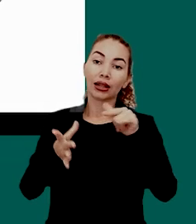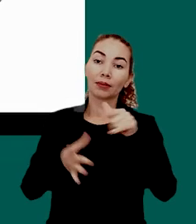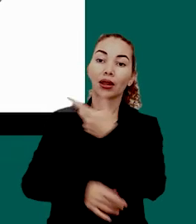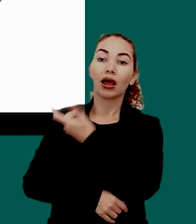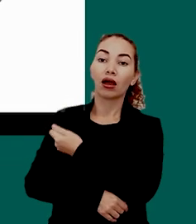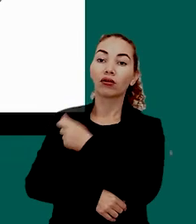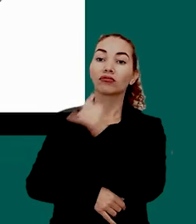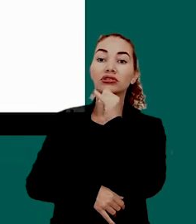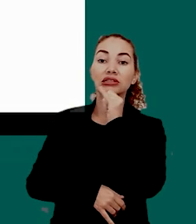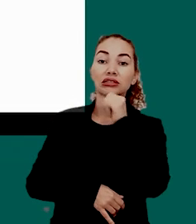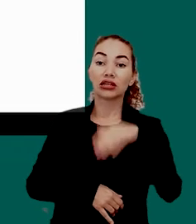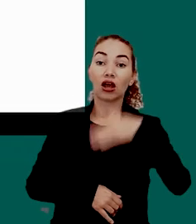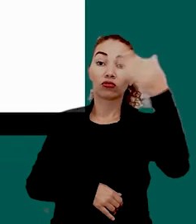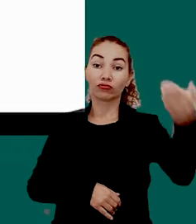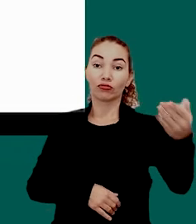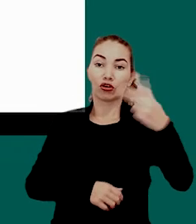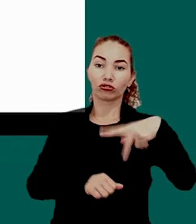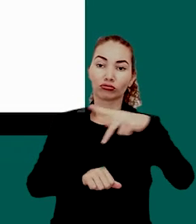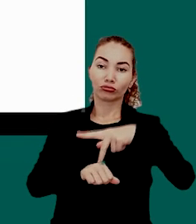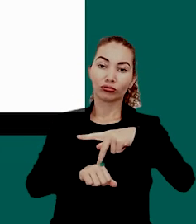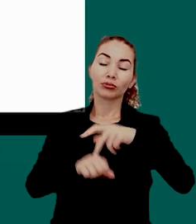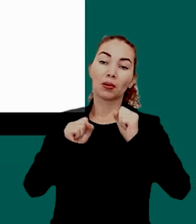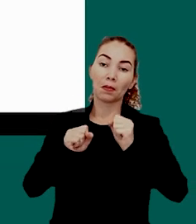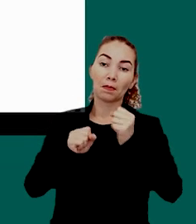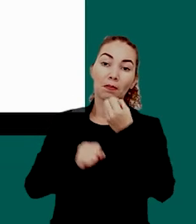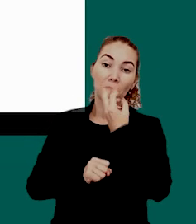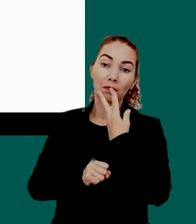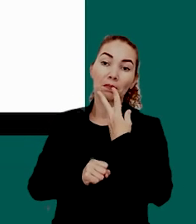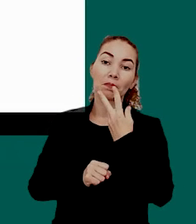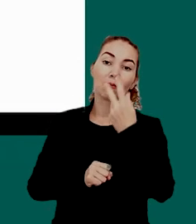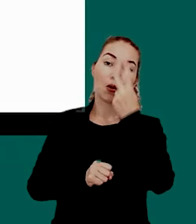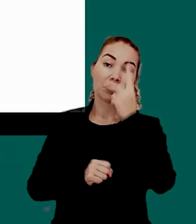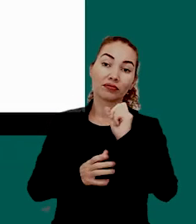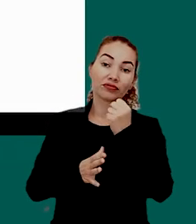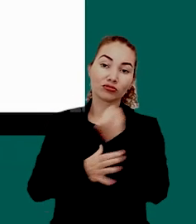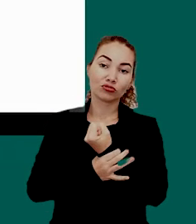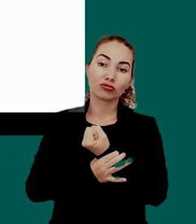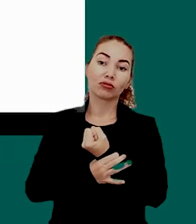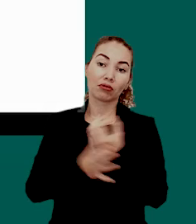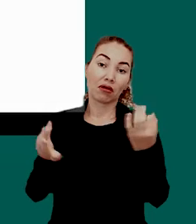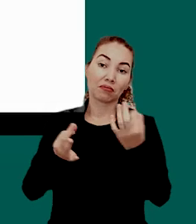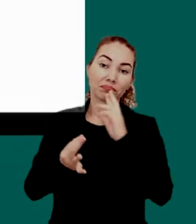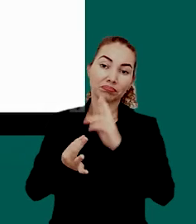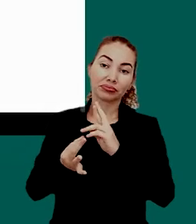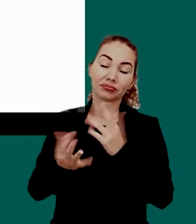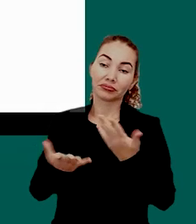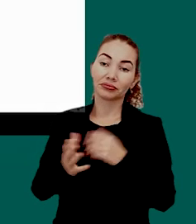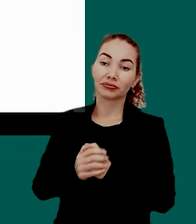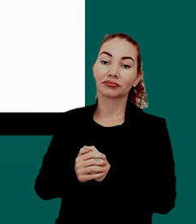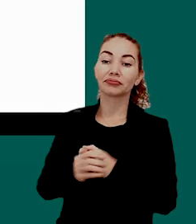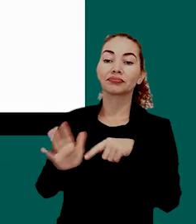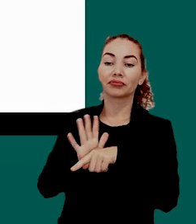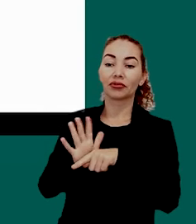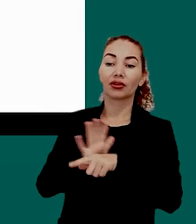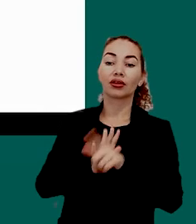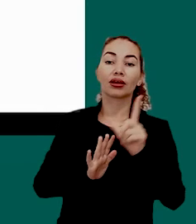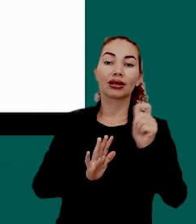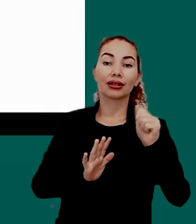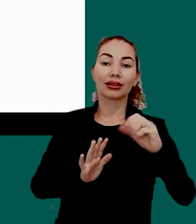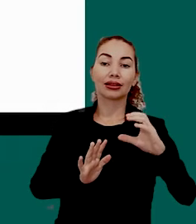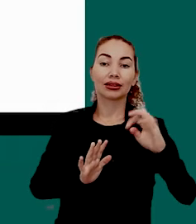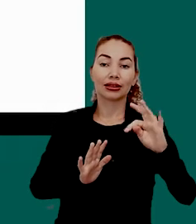tenha sido testada fora do território nacional, se ela tiver um bom perfil de segurança e eficácia. Então, o estudo da Lancet, né, dessa